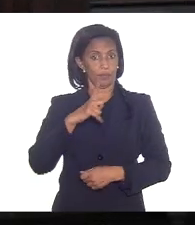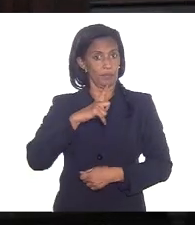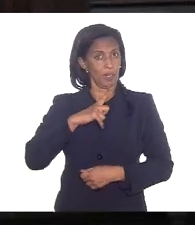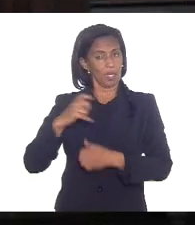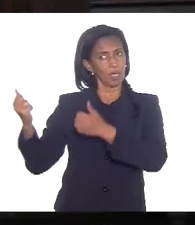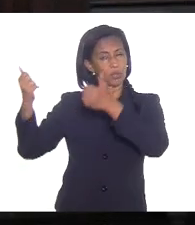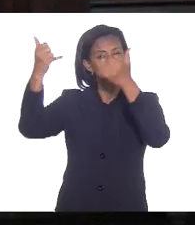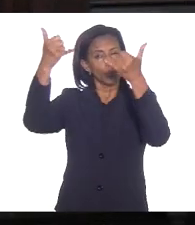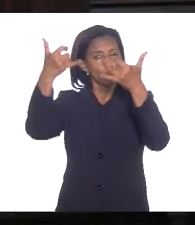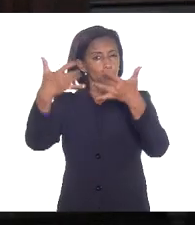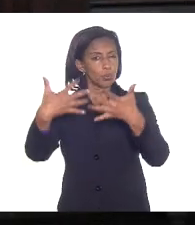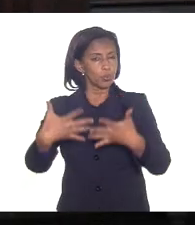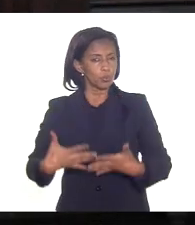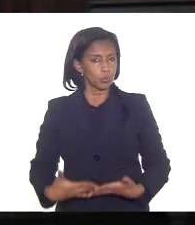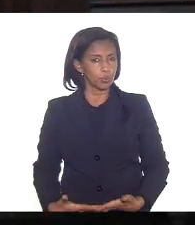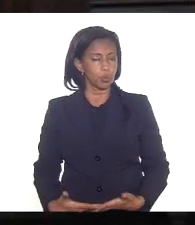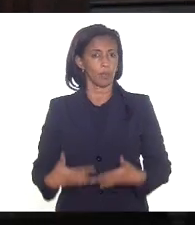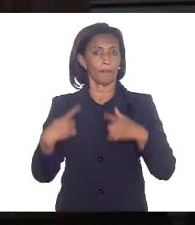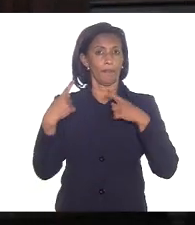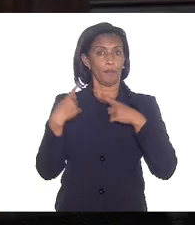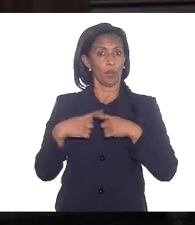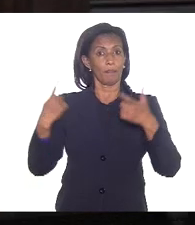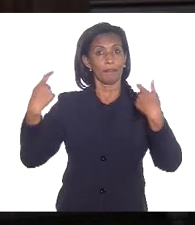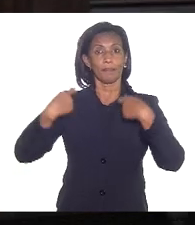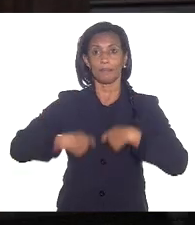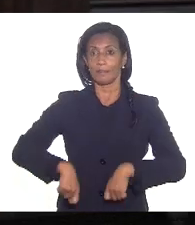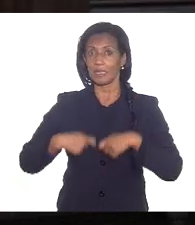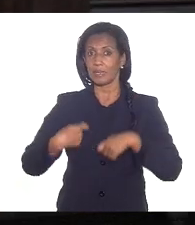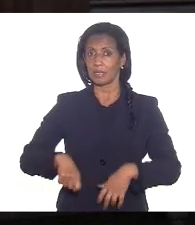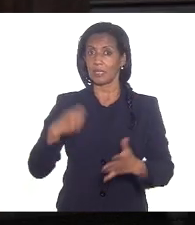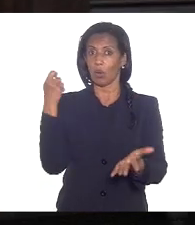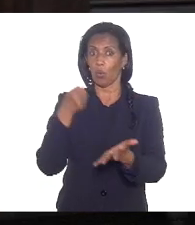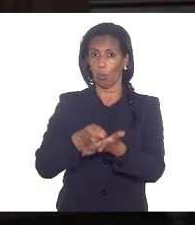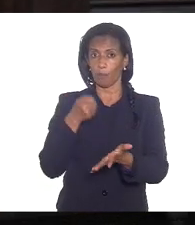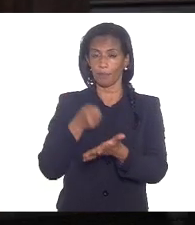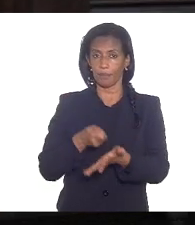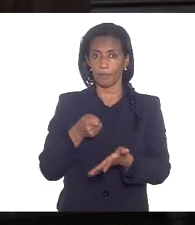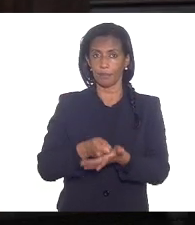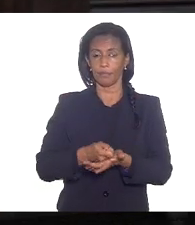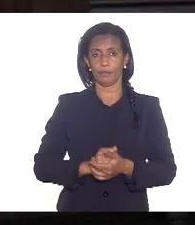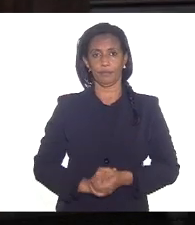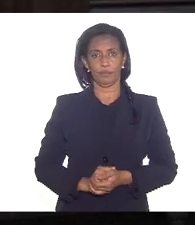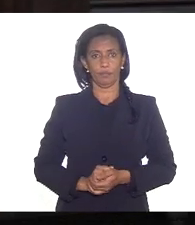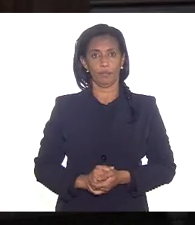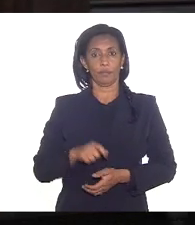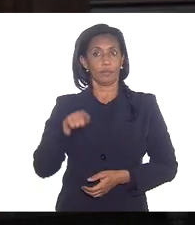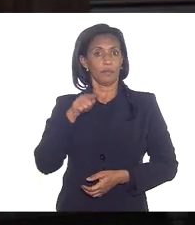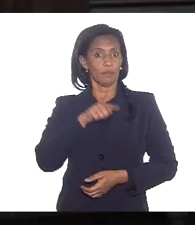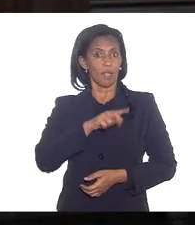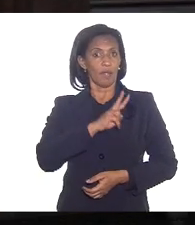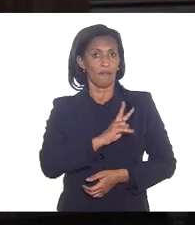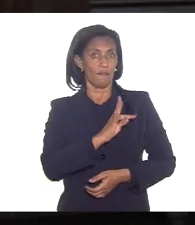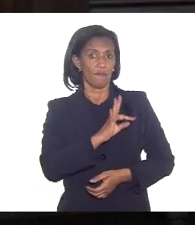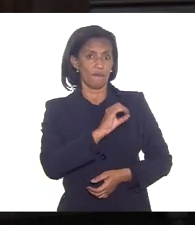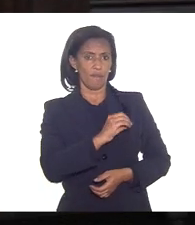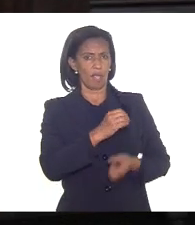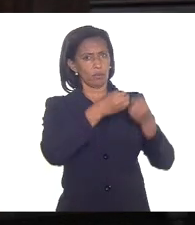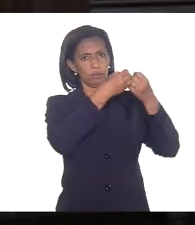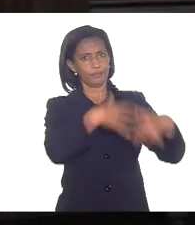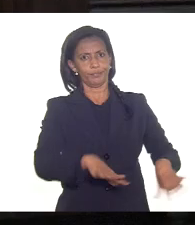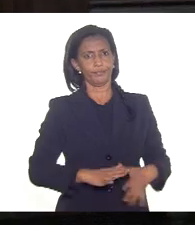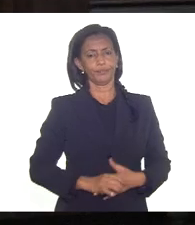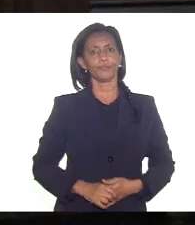esses esclarecimentos porque necessário Obrigatoriamente esse svelto tem que ser